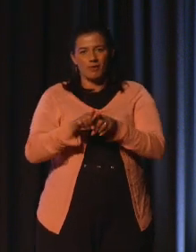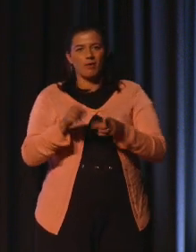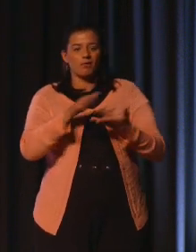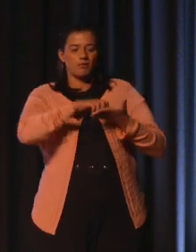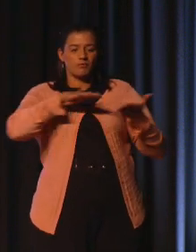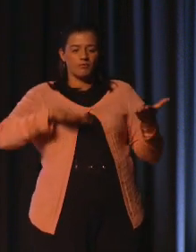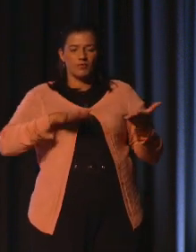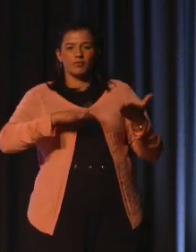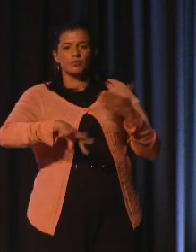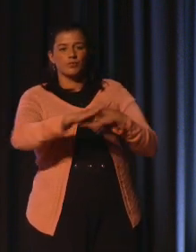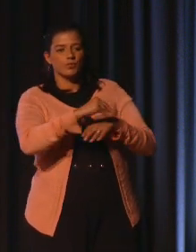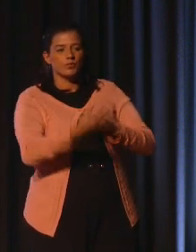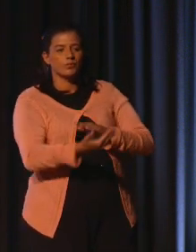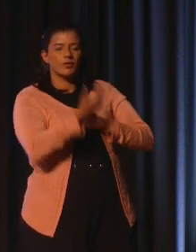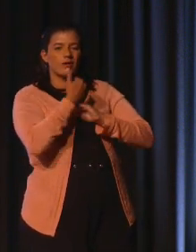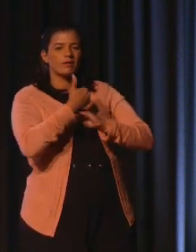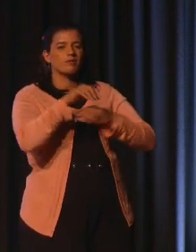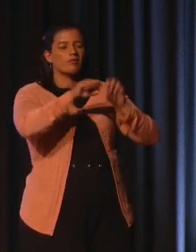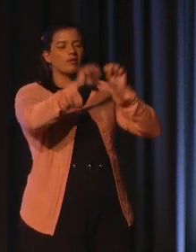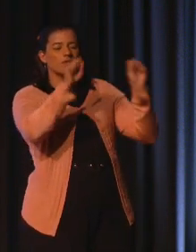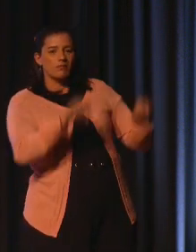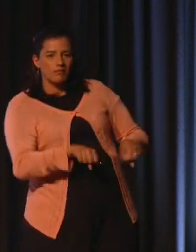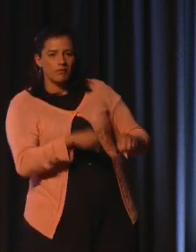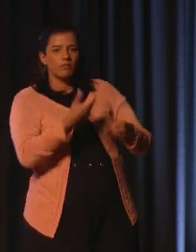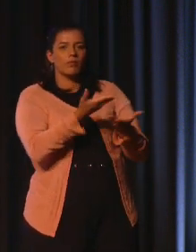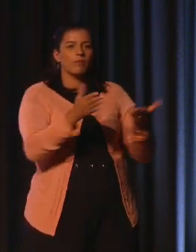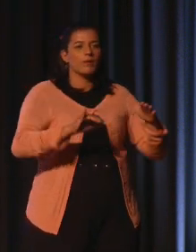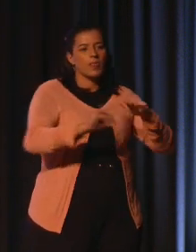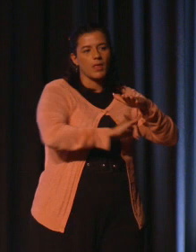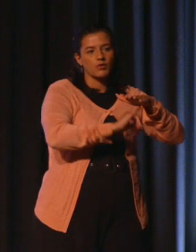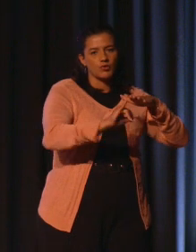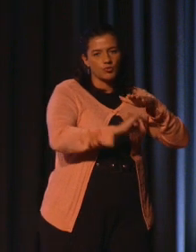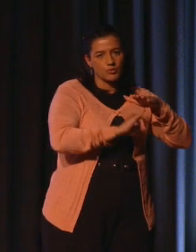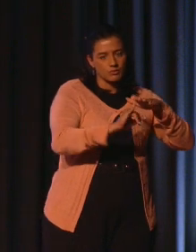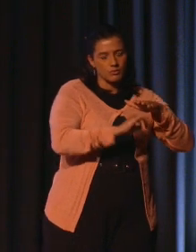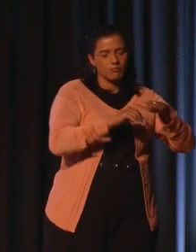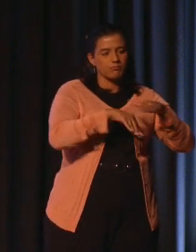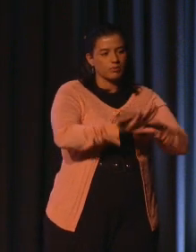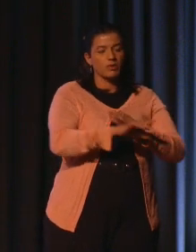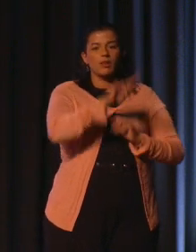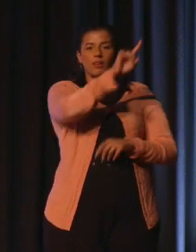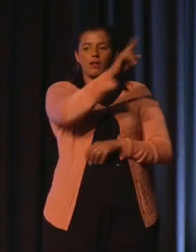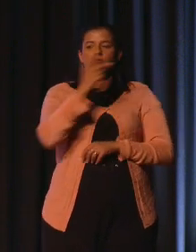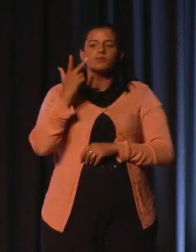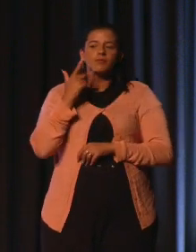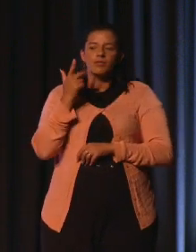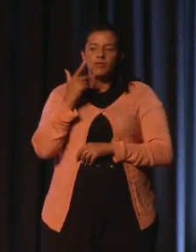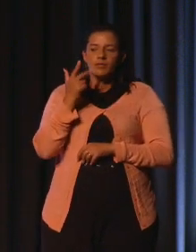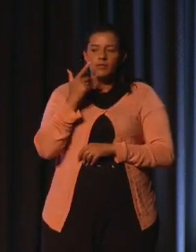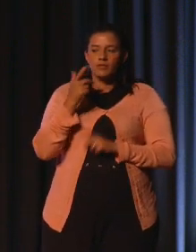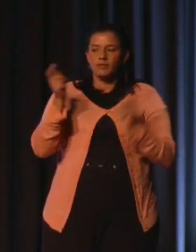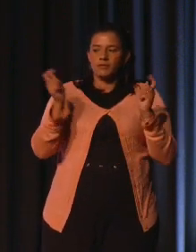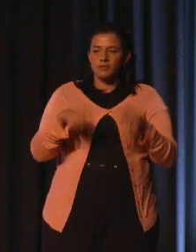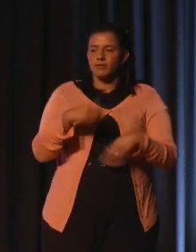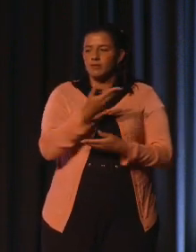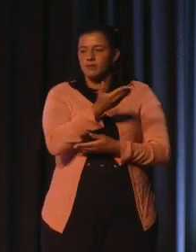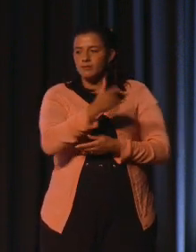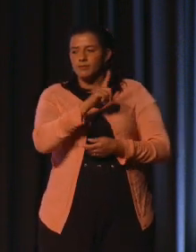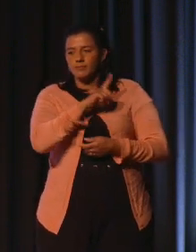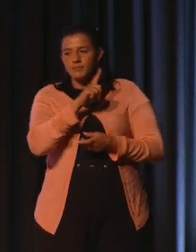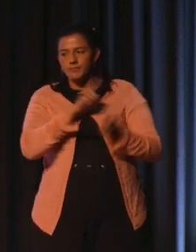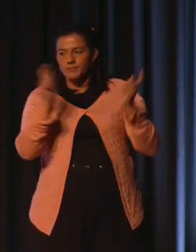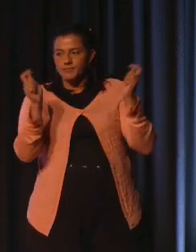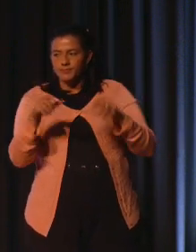gente pode usar sistemas próprios da nossa instituição, lá no Hemocentro do Ceará, a gente utiliza o sistema Hemofarma, além do